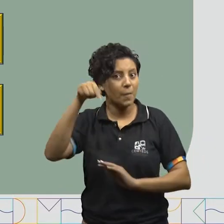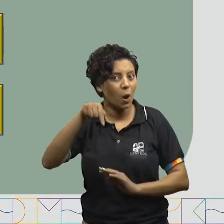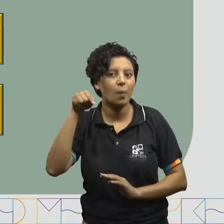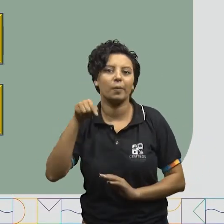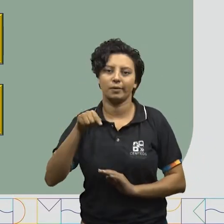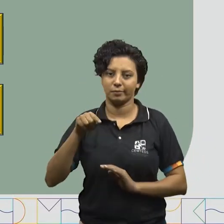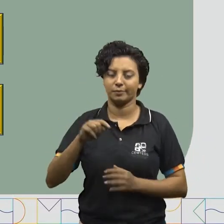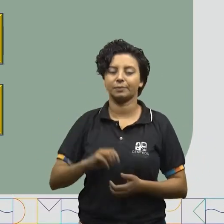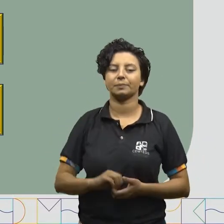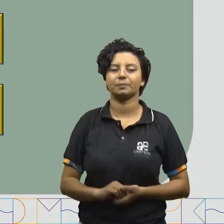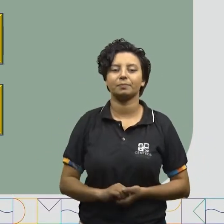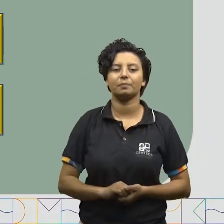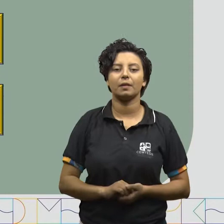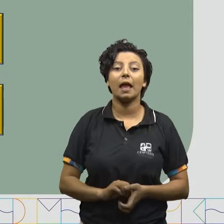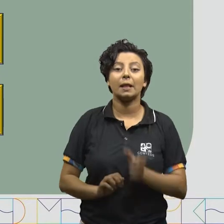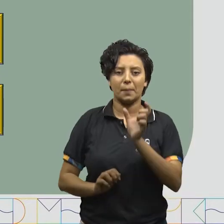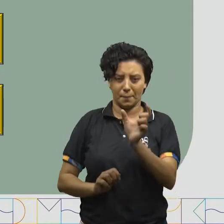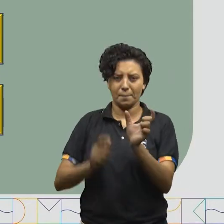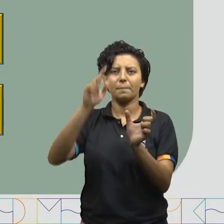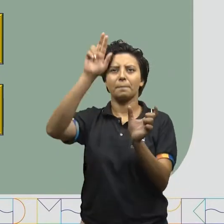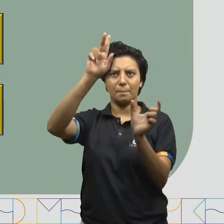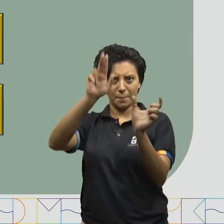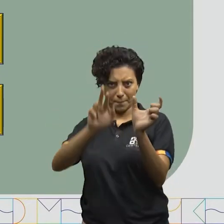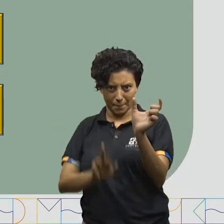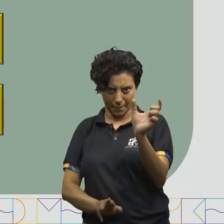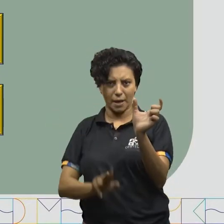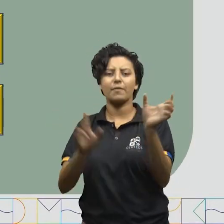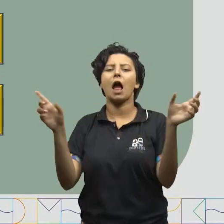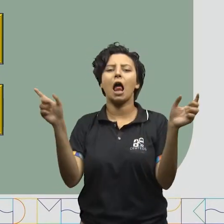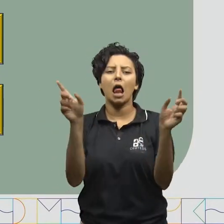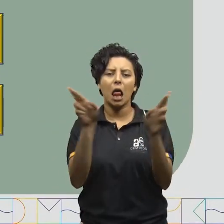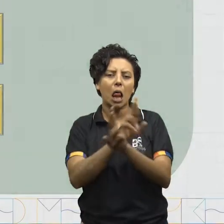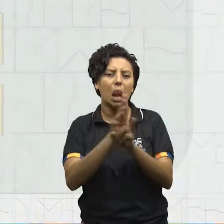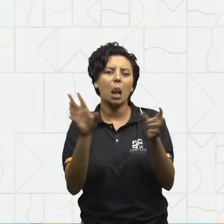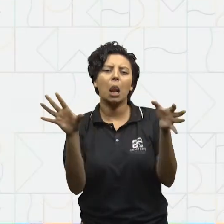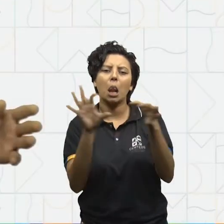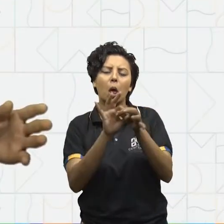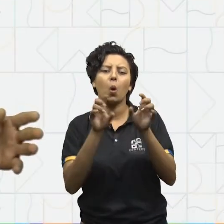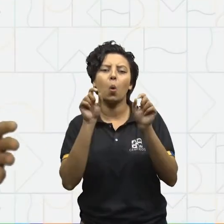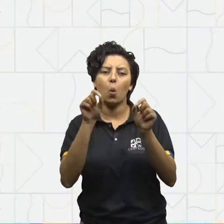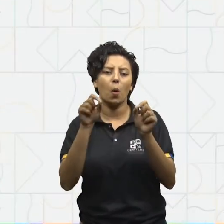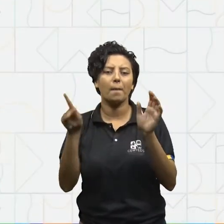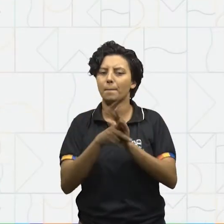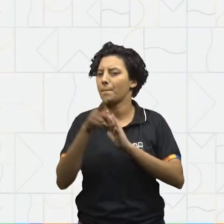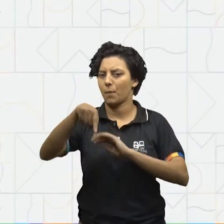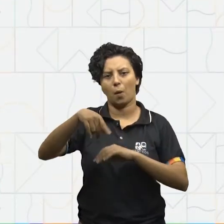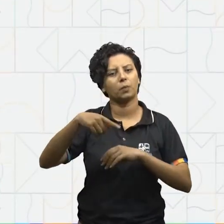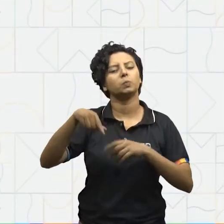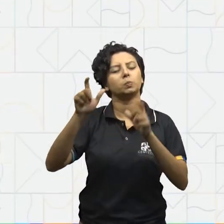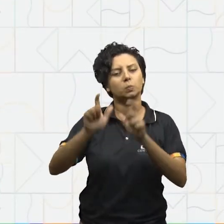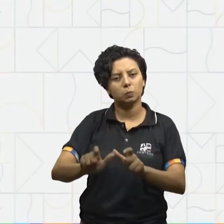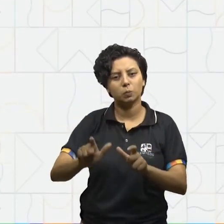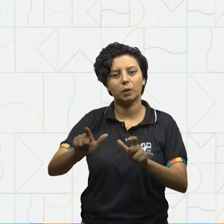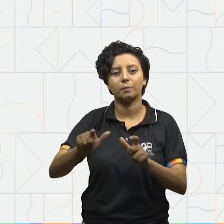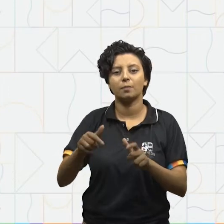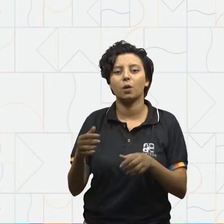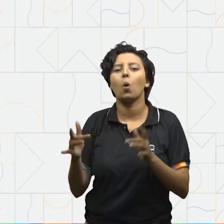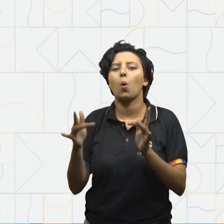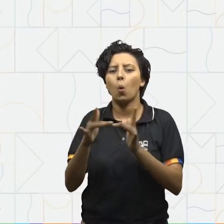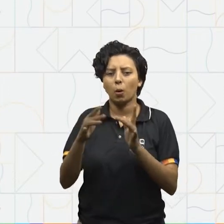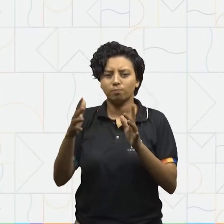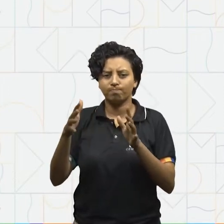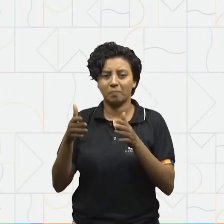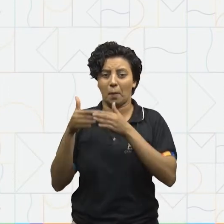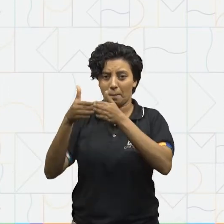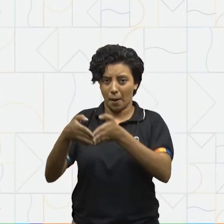própria. Essas palavras relacionam-se àquilo que é próprio da sua terra. Durante o contato dos colonizadores europeus com os